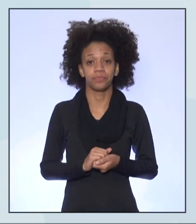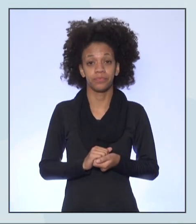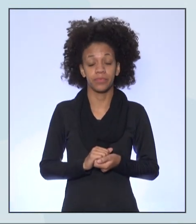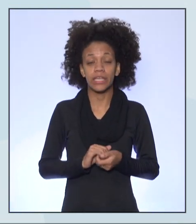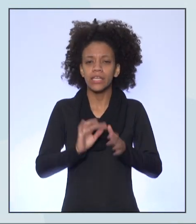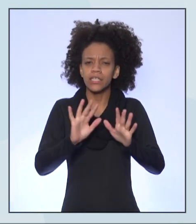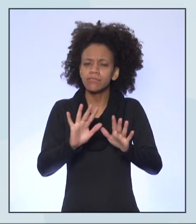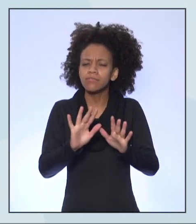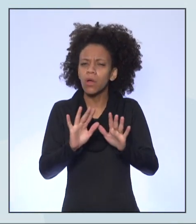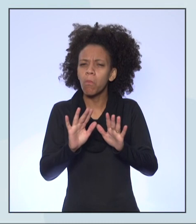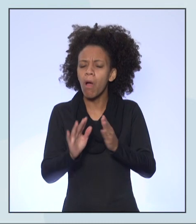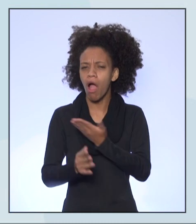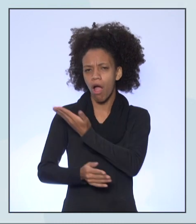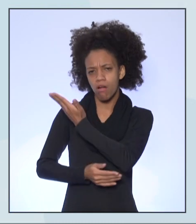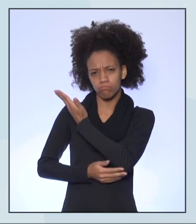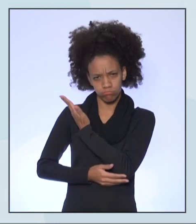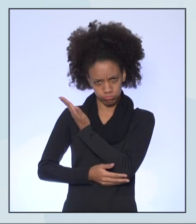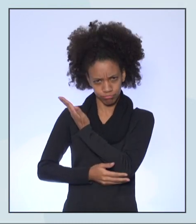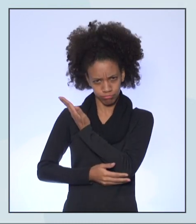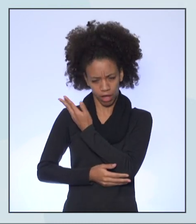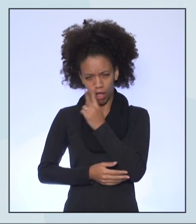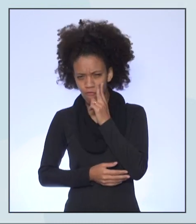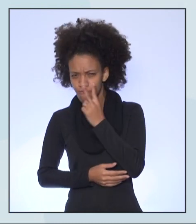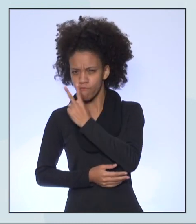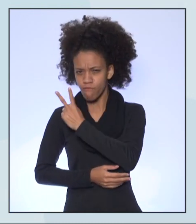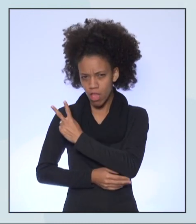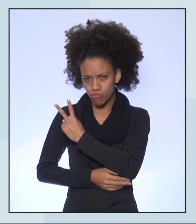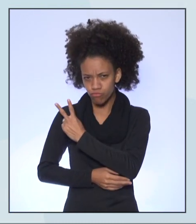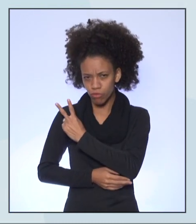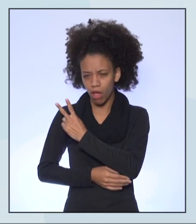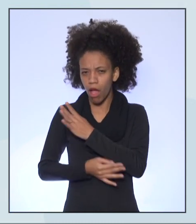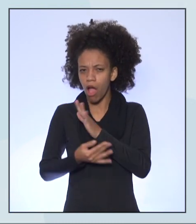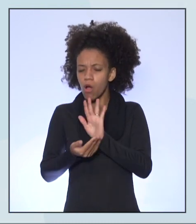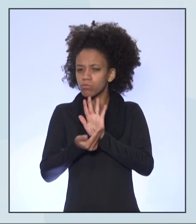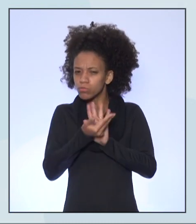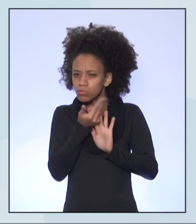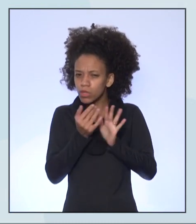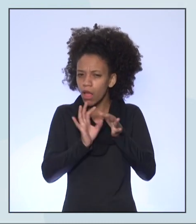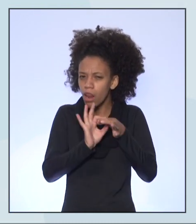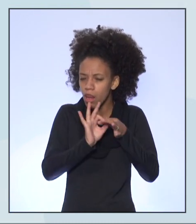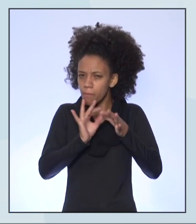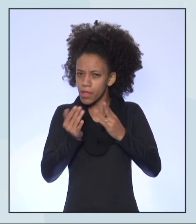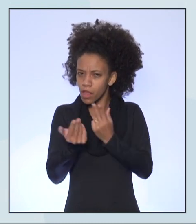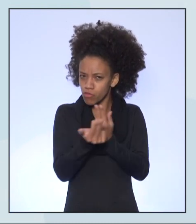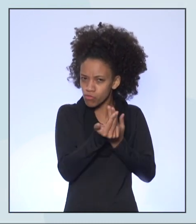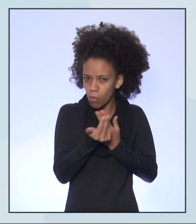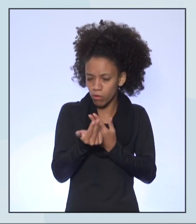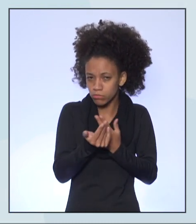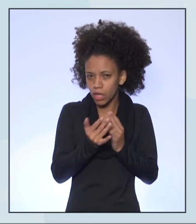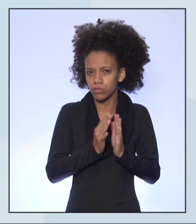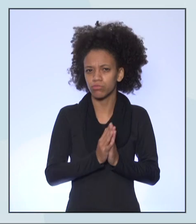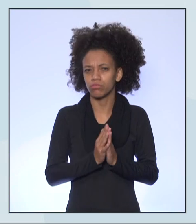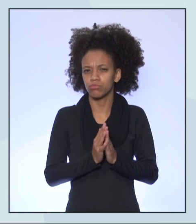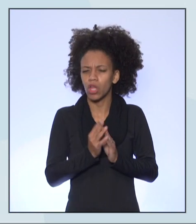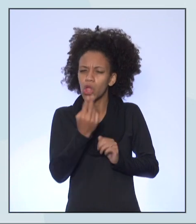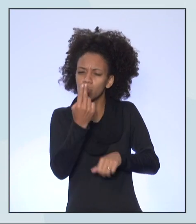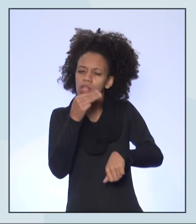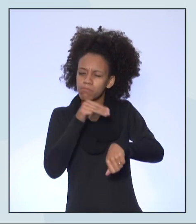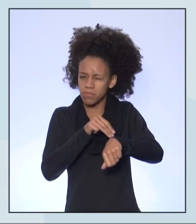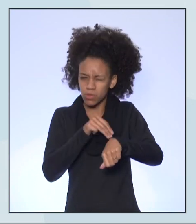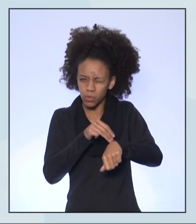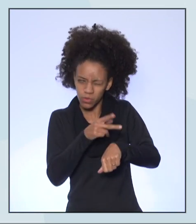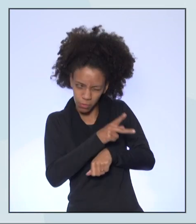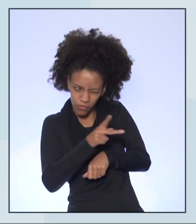Então, observem essa imagem a partir desses conceitos de liberdade e igualdade. Vamos dar 2 minutos, professora